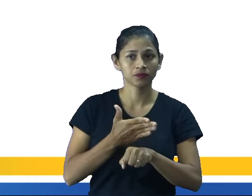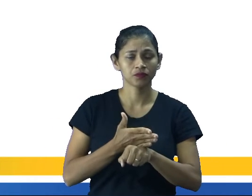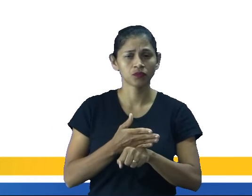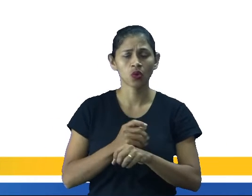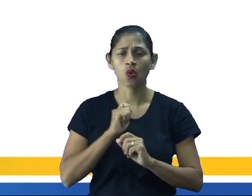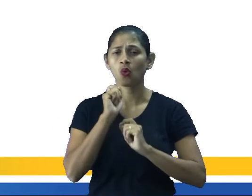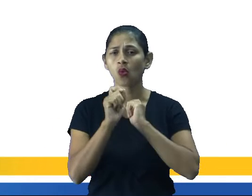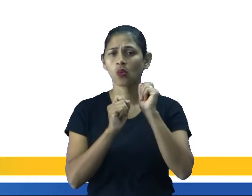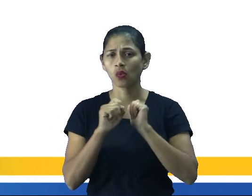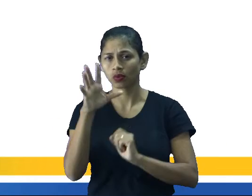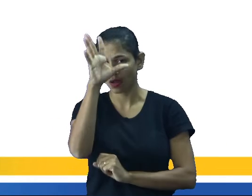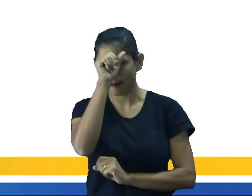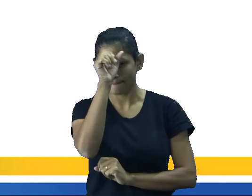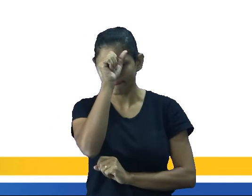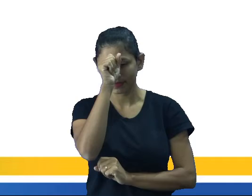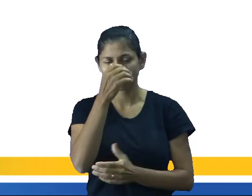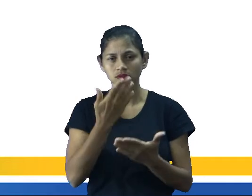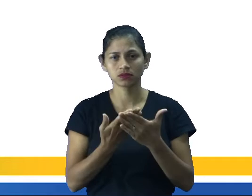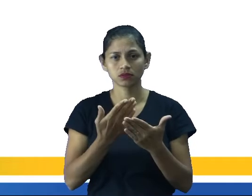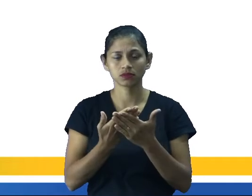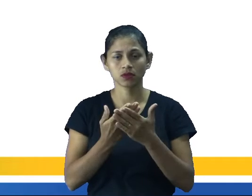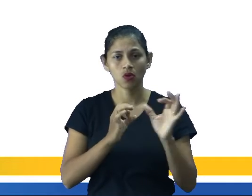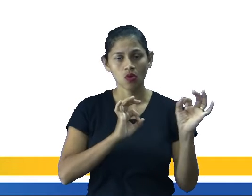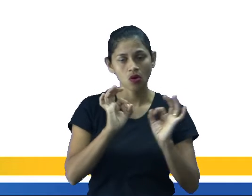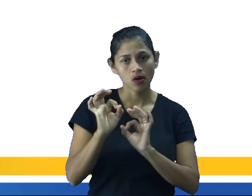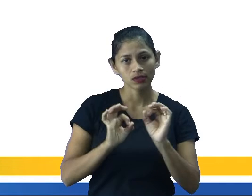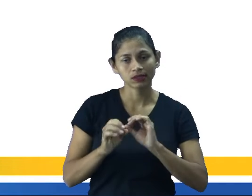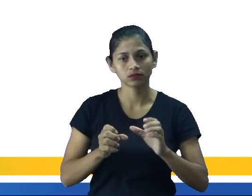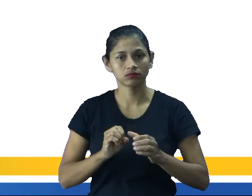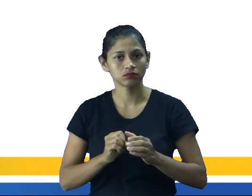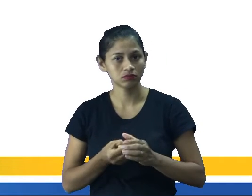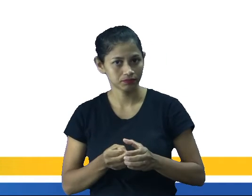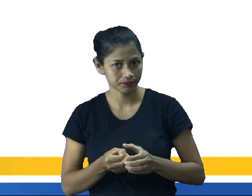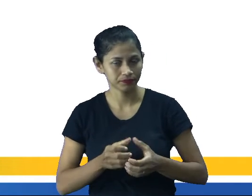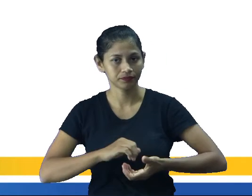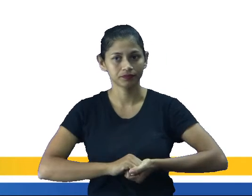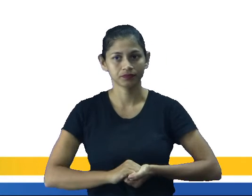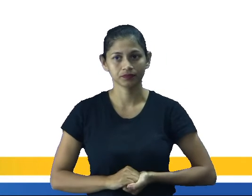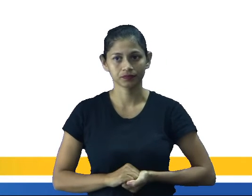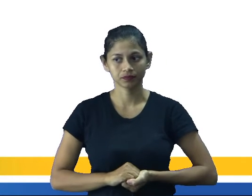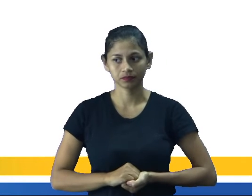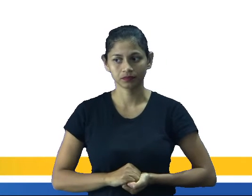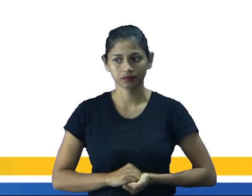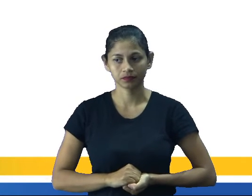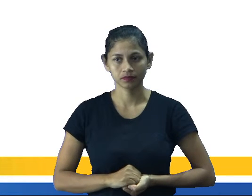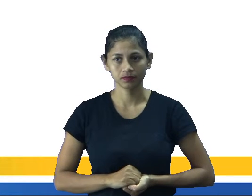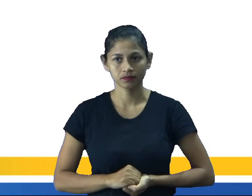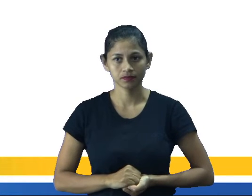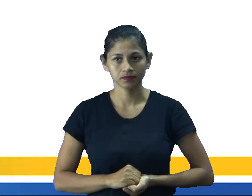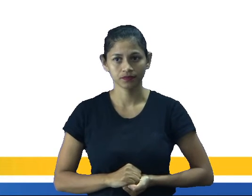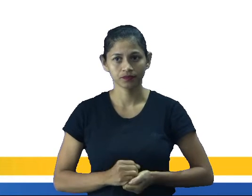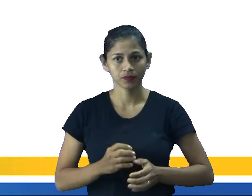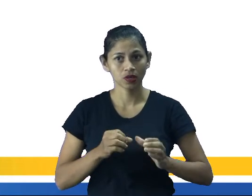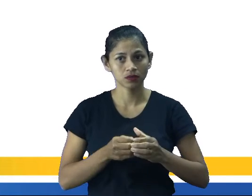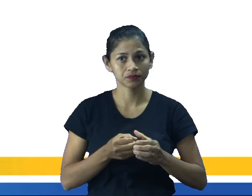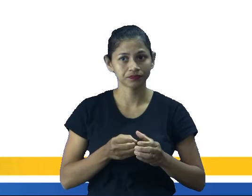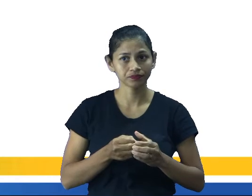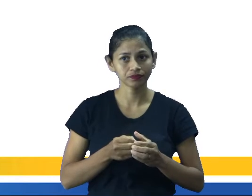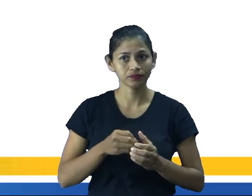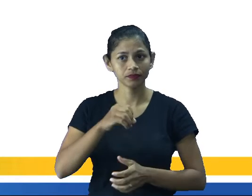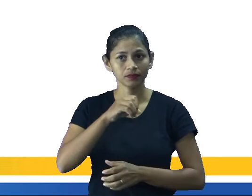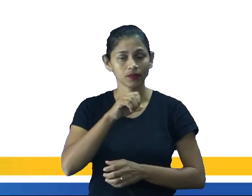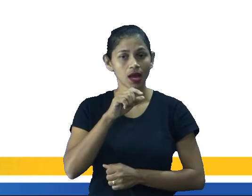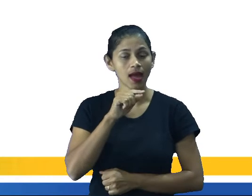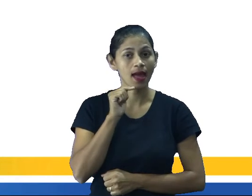essa aula sobre a organização celular e seu funcionamento. Vamos lá? As células